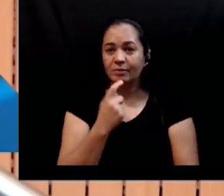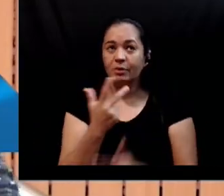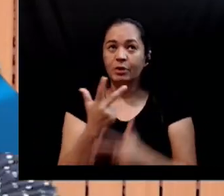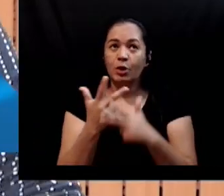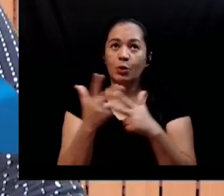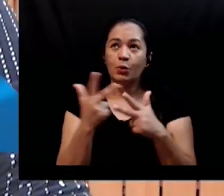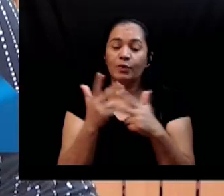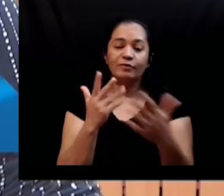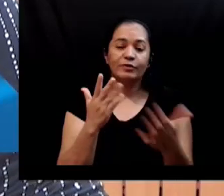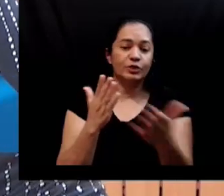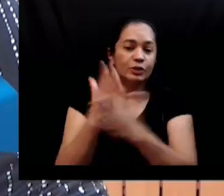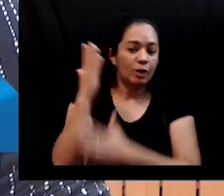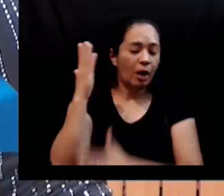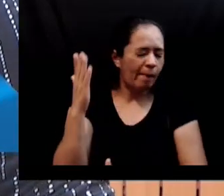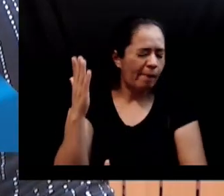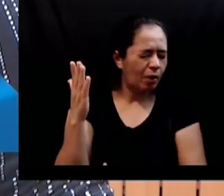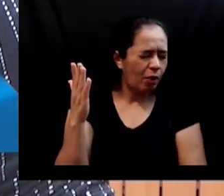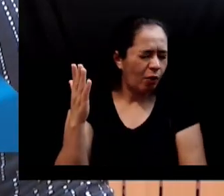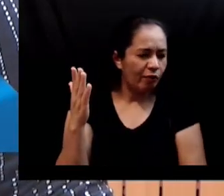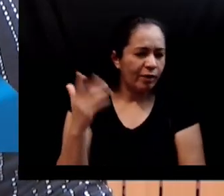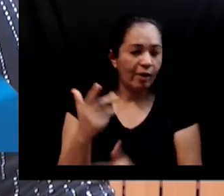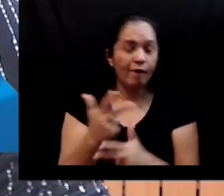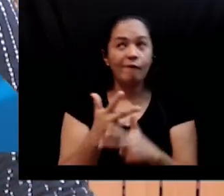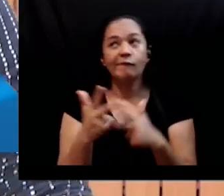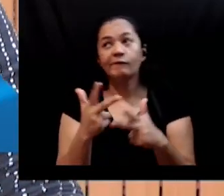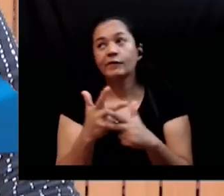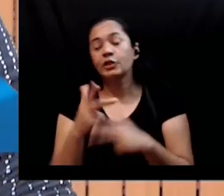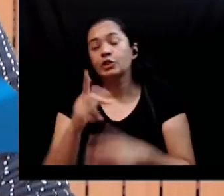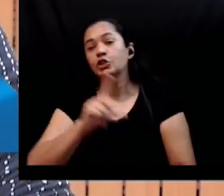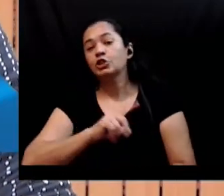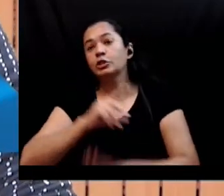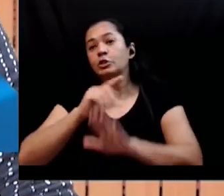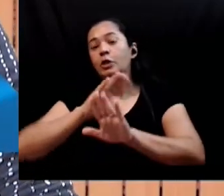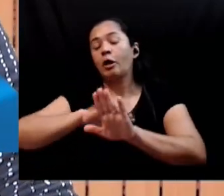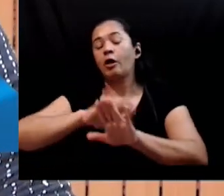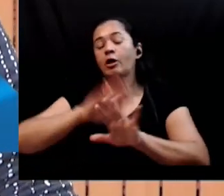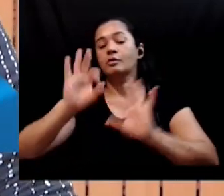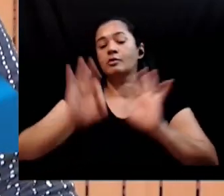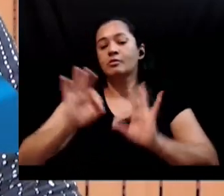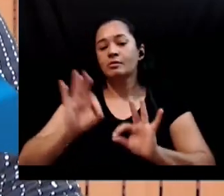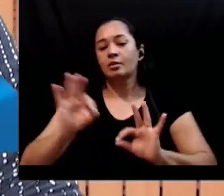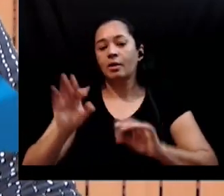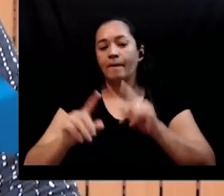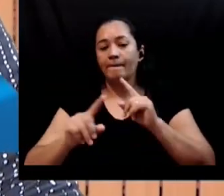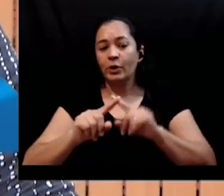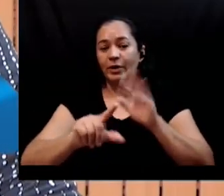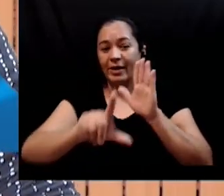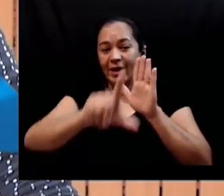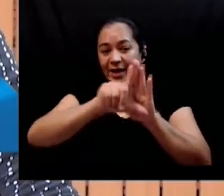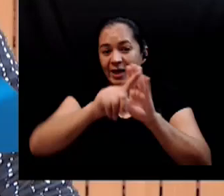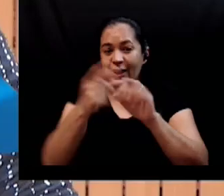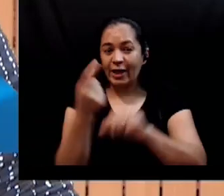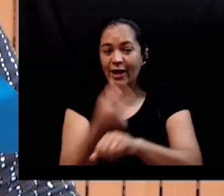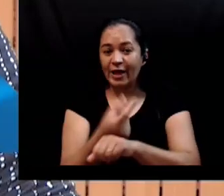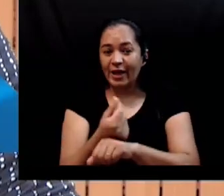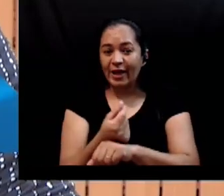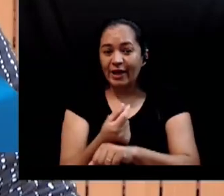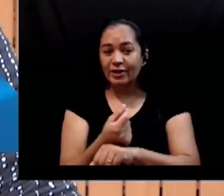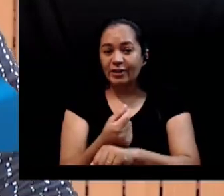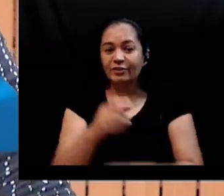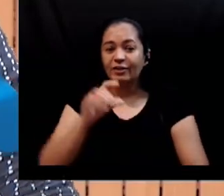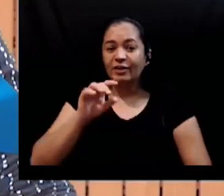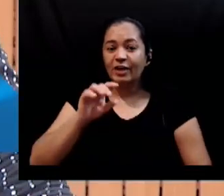orçamentária, finge que existe algum planejamento, porque essa lei orçamentária ela é meramente